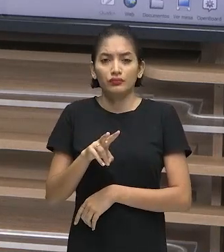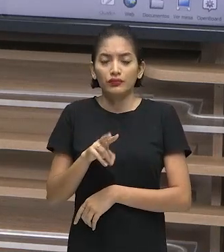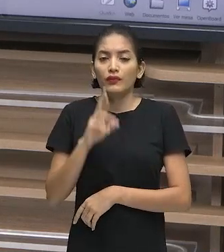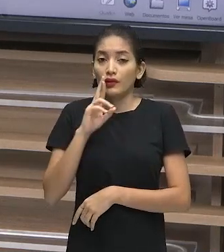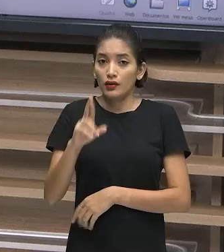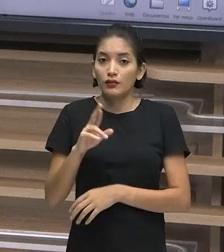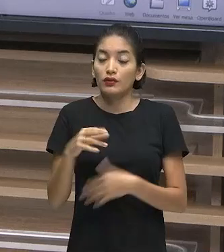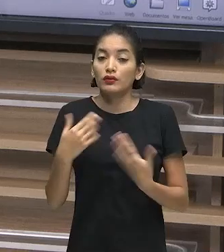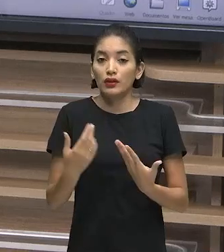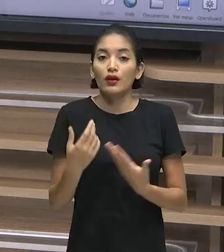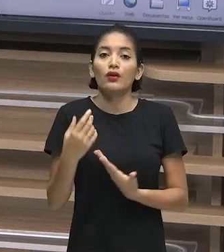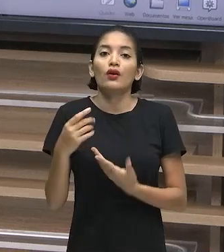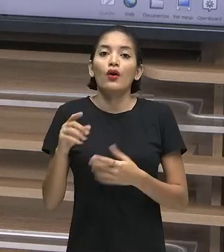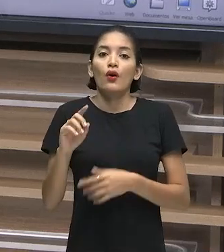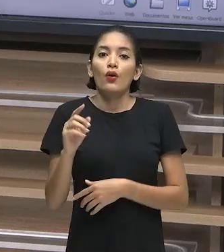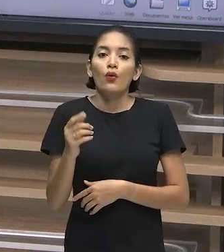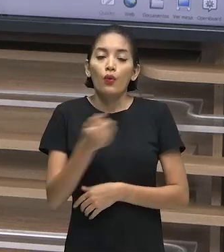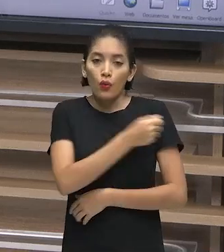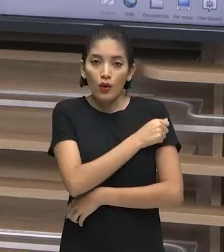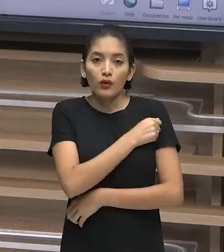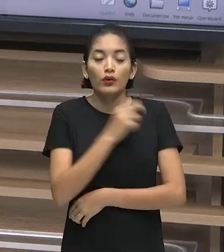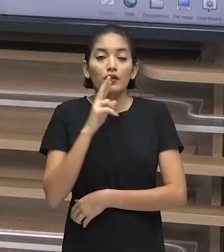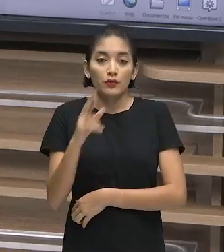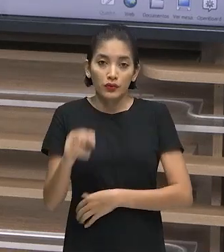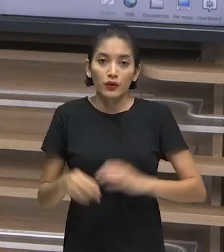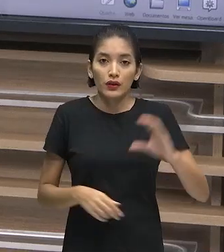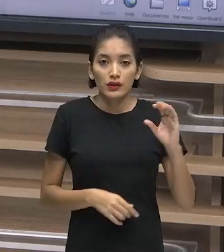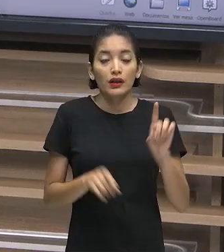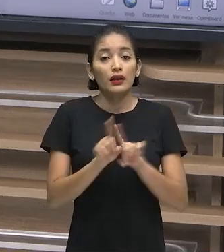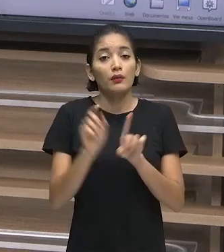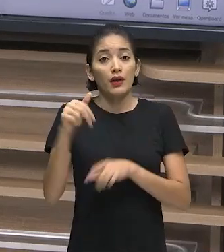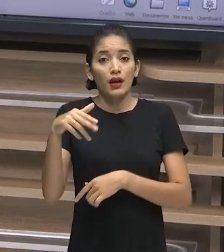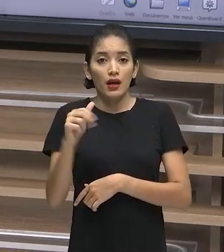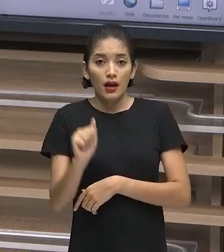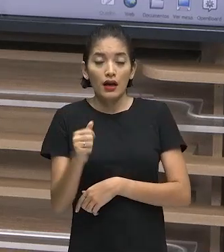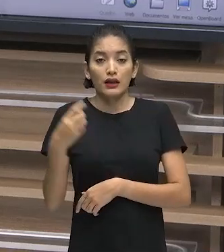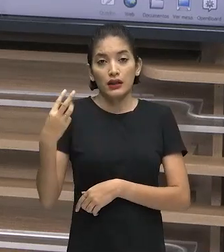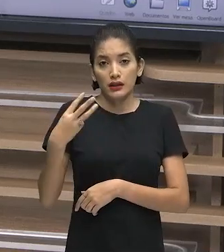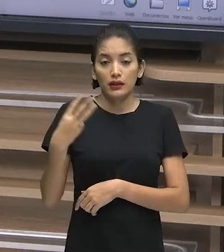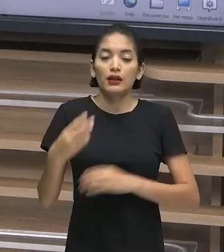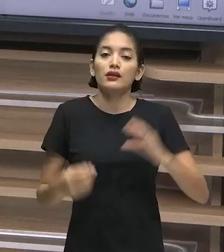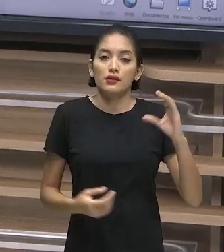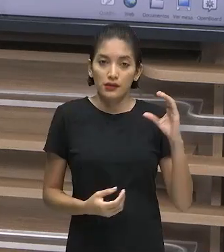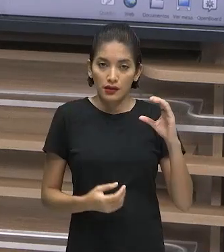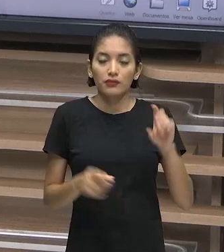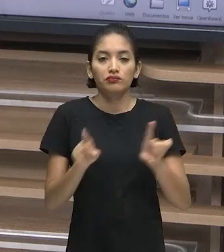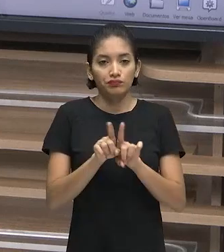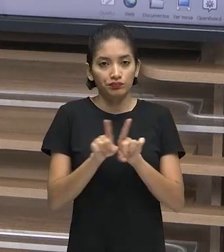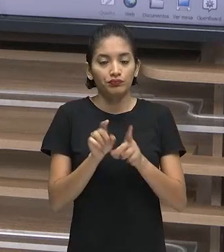questão 3 é a letra C. A Ana Clara respondeu que na 3 é a letra C também.